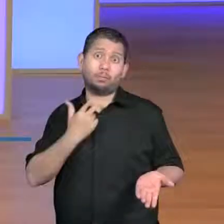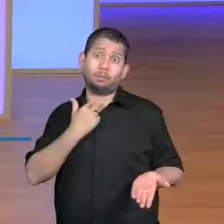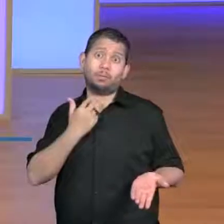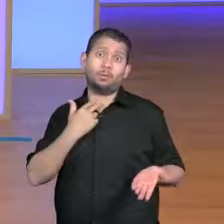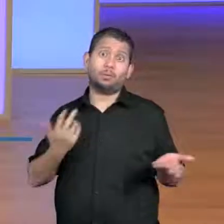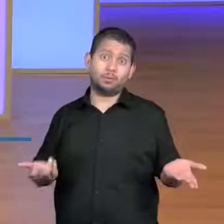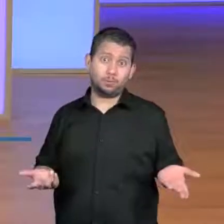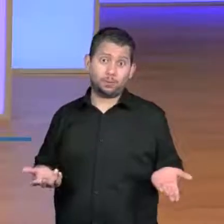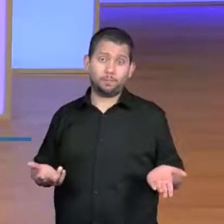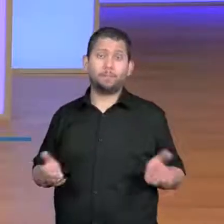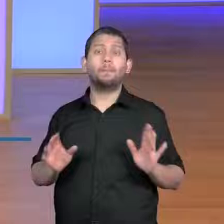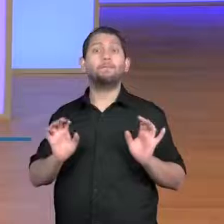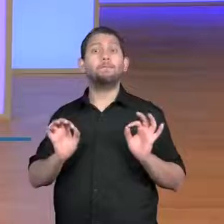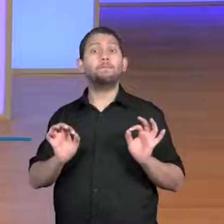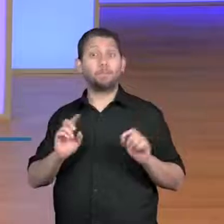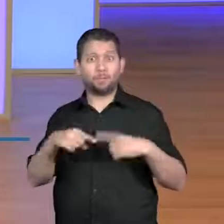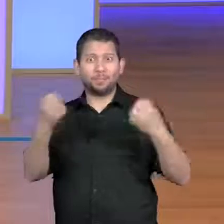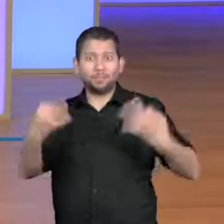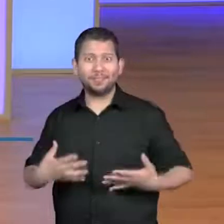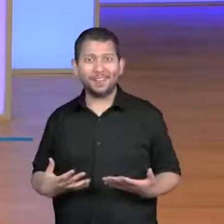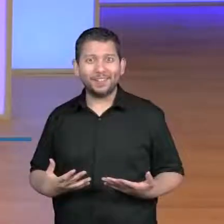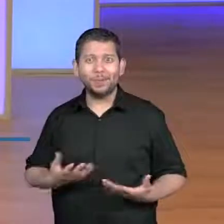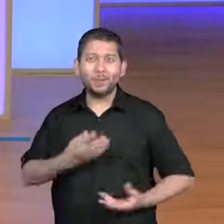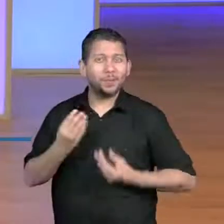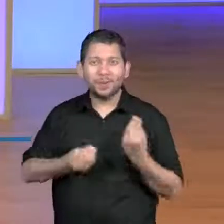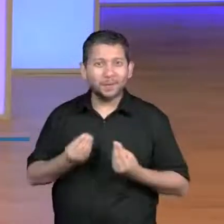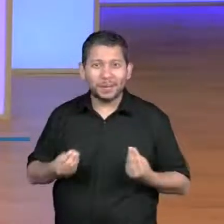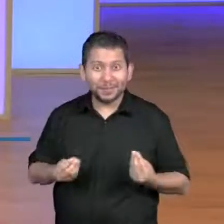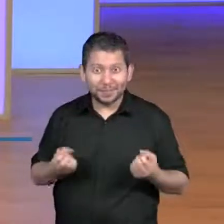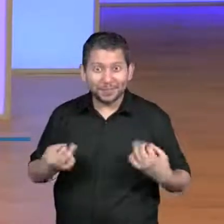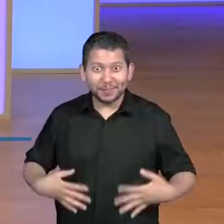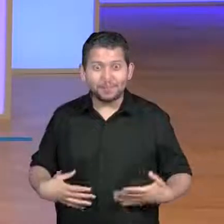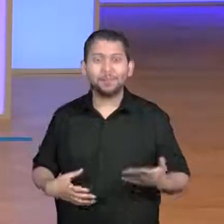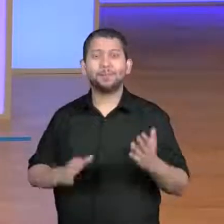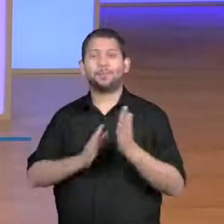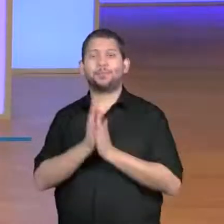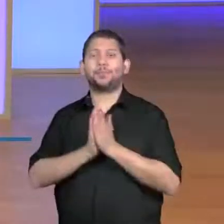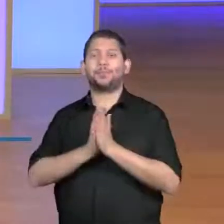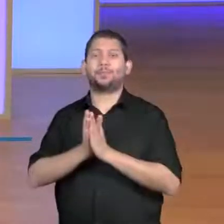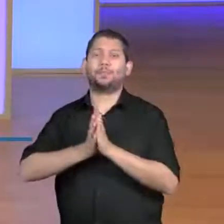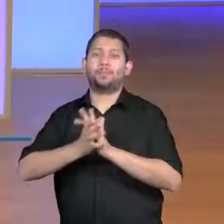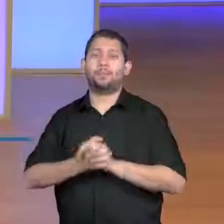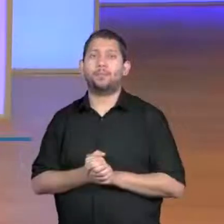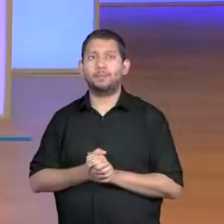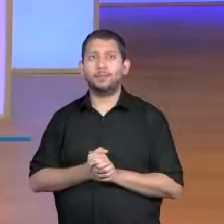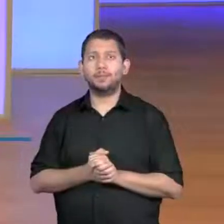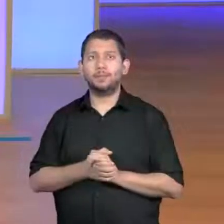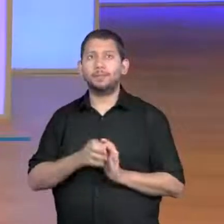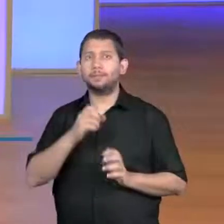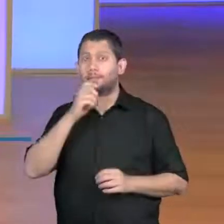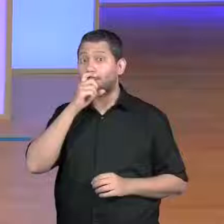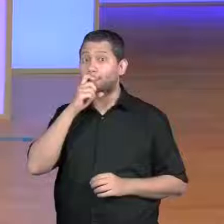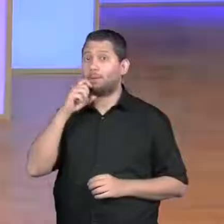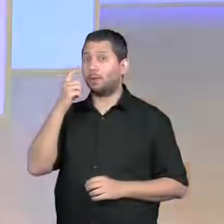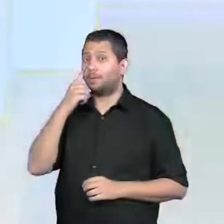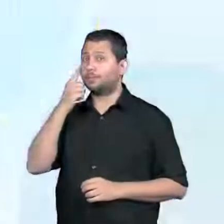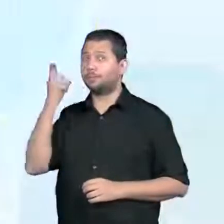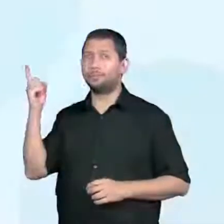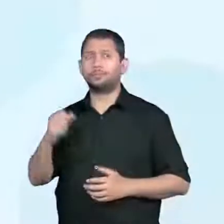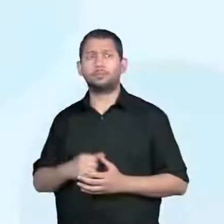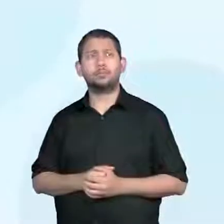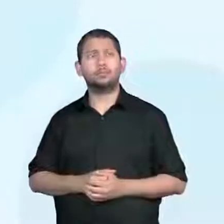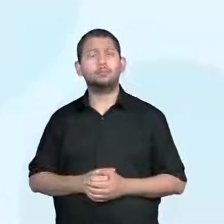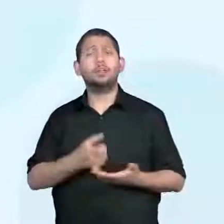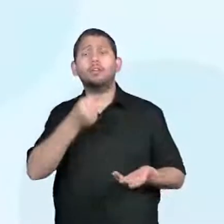hoje vamos falar um pouquinho a respeito disso? Então me ensina. Dessa construção? Vamos então, vamos lá, vamos juntinhos. Olha só. Professora, o que